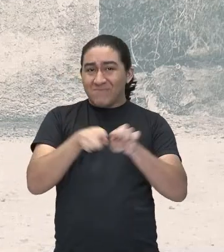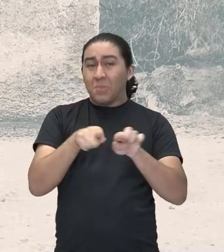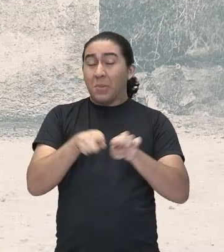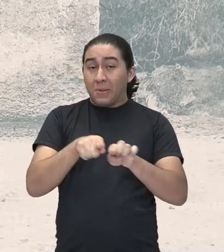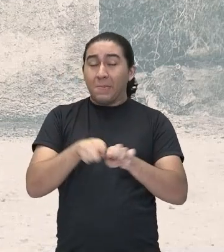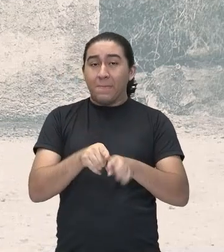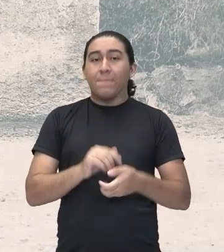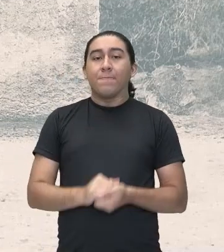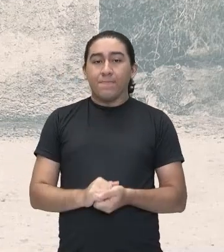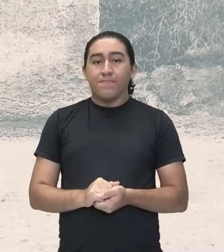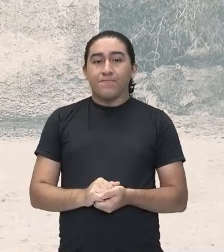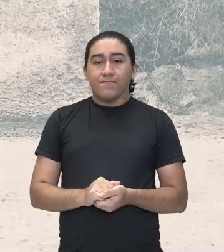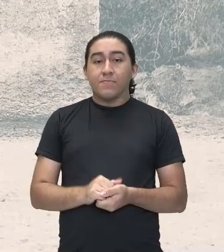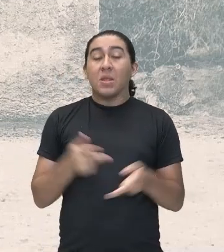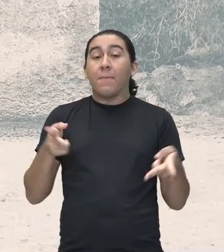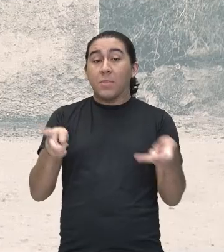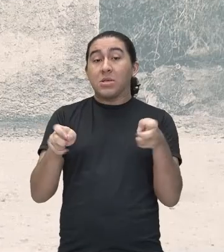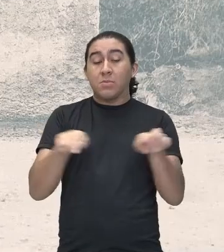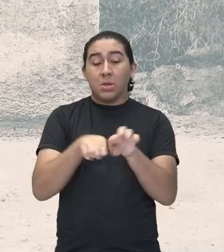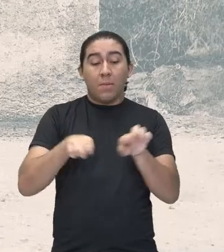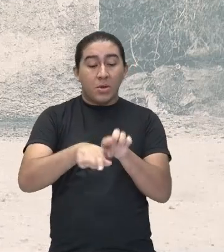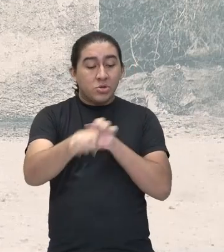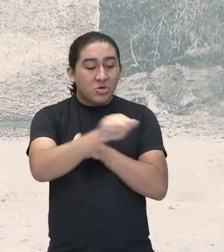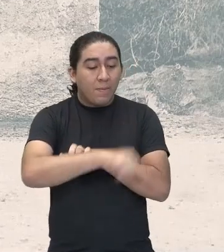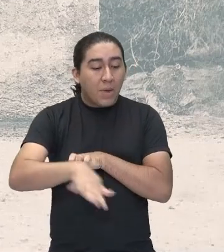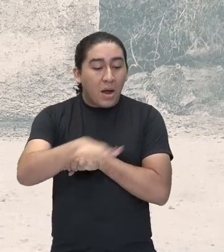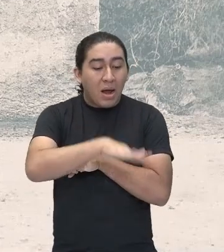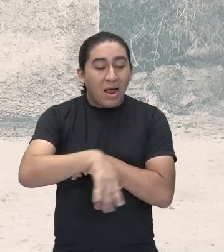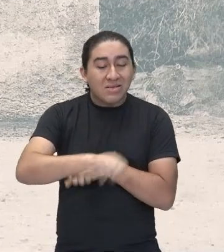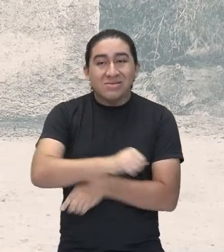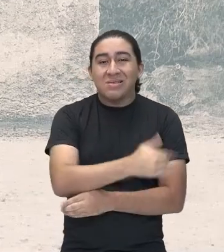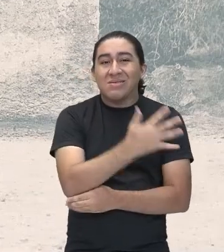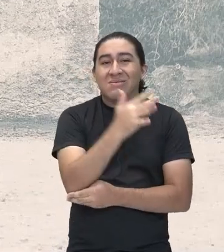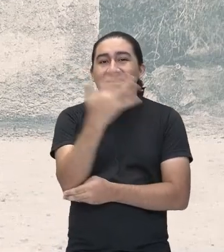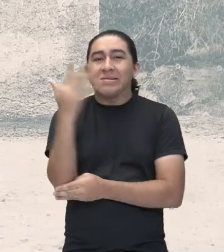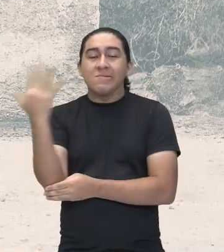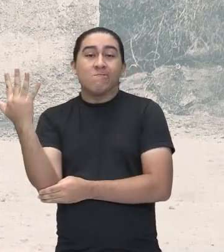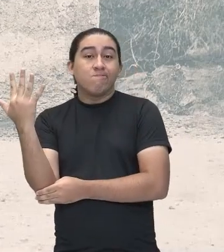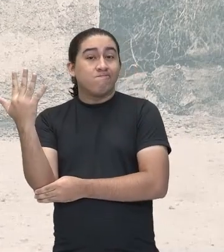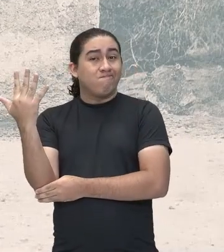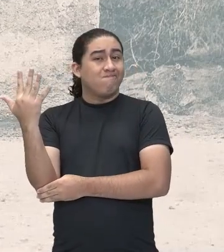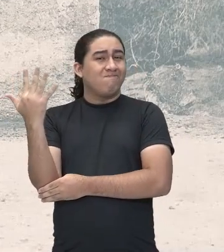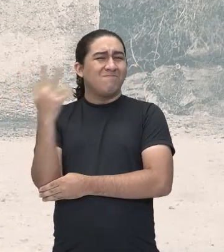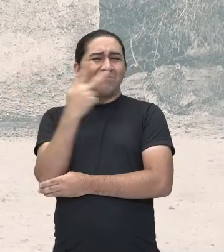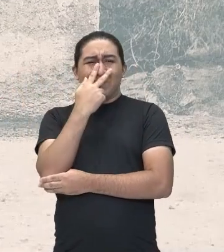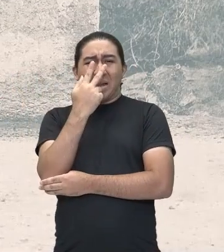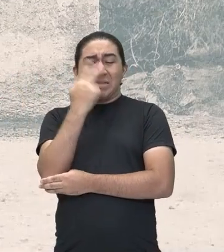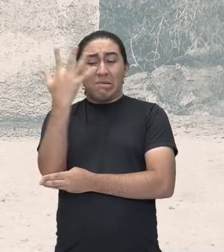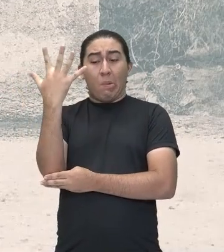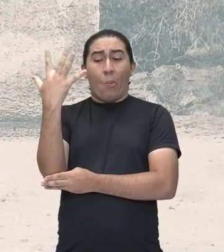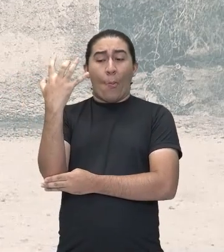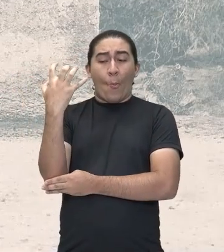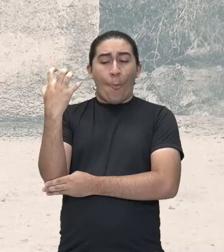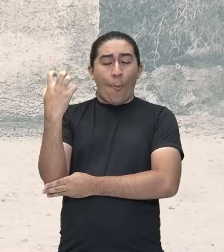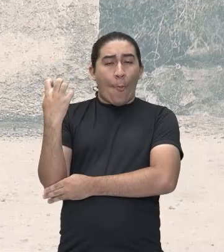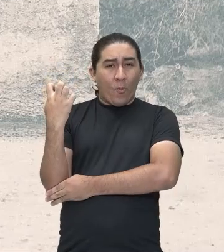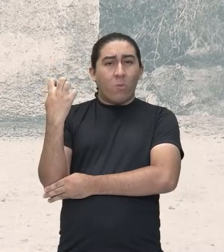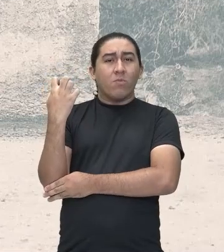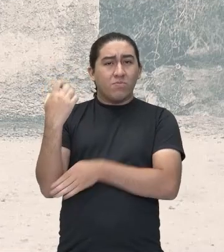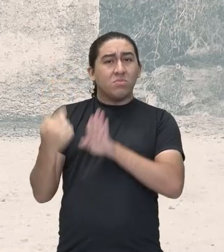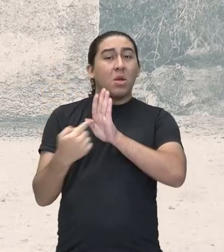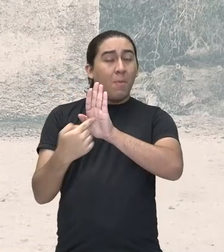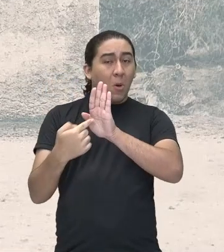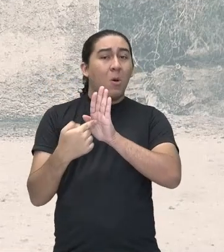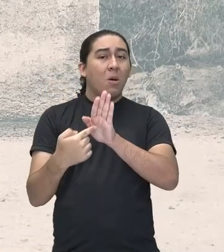velha, certo? Percebam o espaço, o local, a natureza, um tanto trazendo para a gente um aspecto de